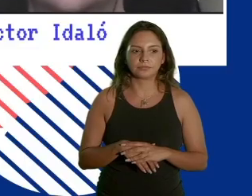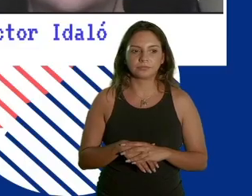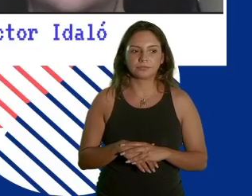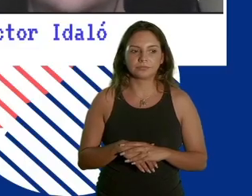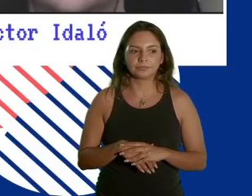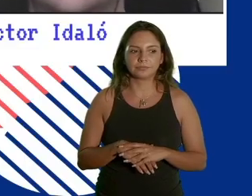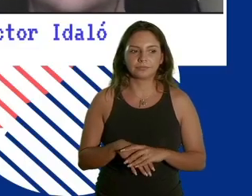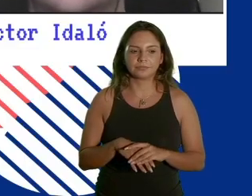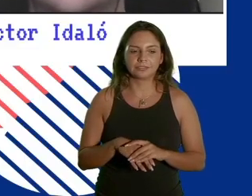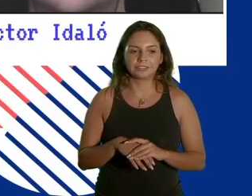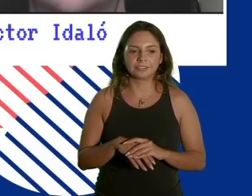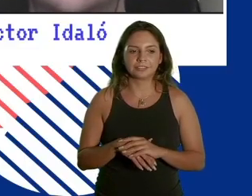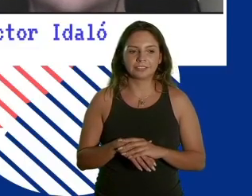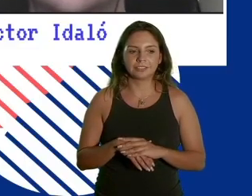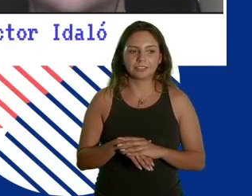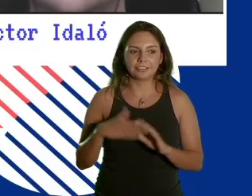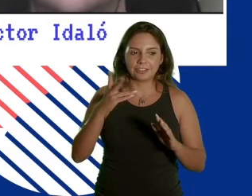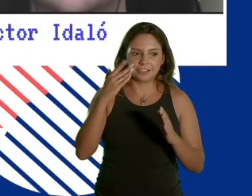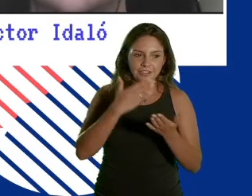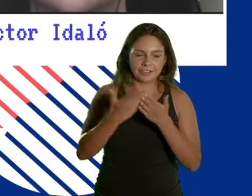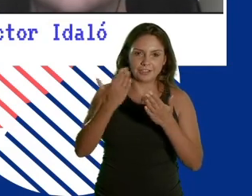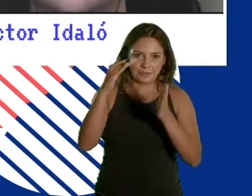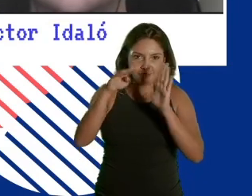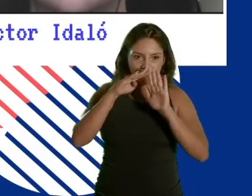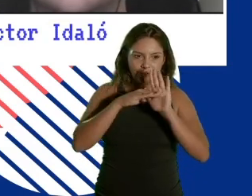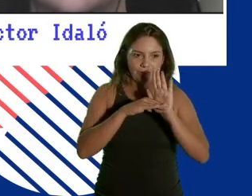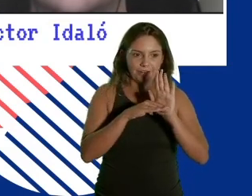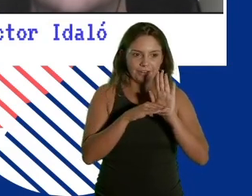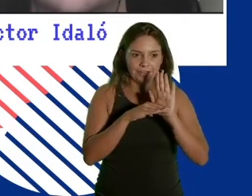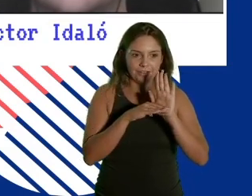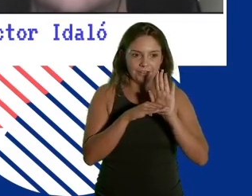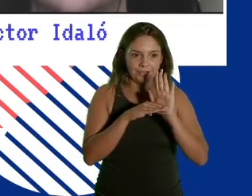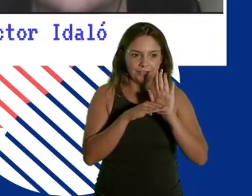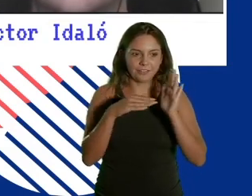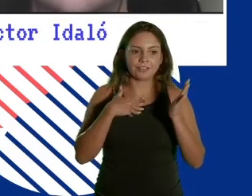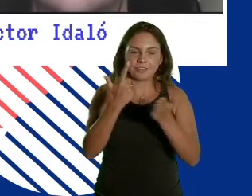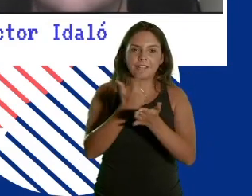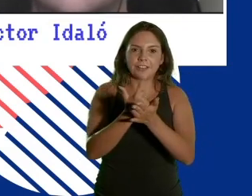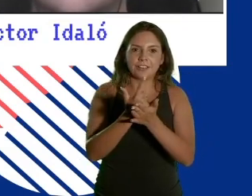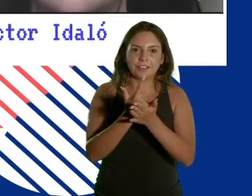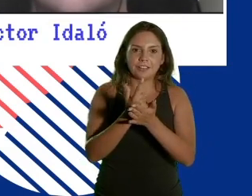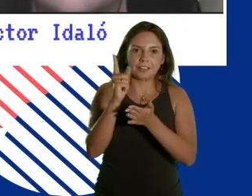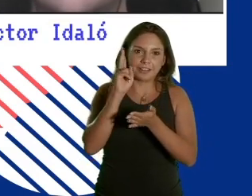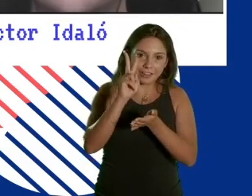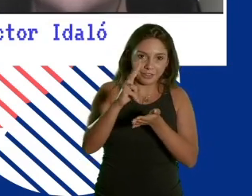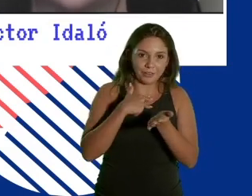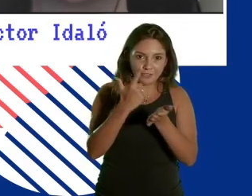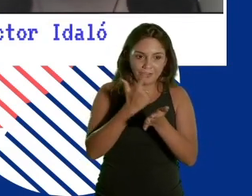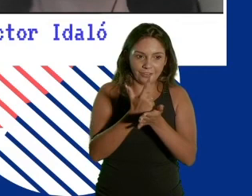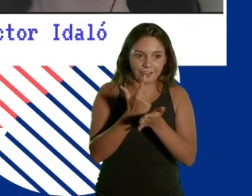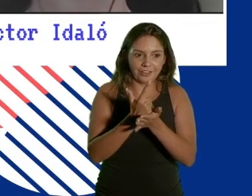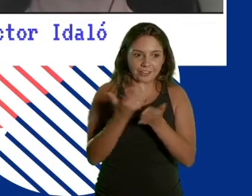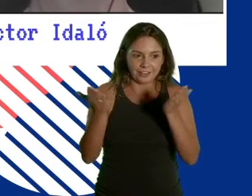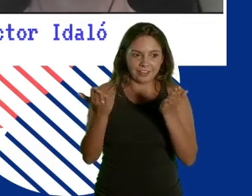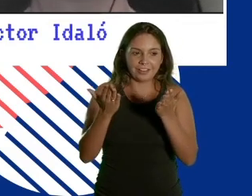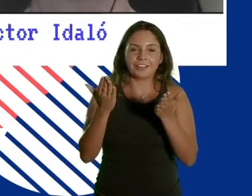tempo estourou, Vilma, e nós vamos entrar com a programação agora programada. É meu livro, não deixe de ver o meu livro